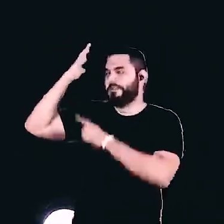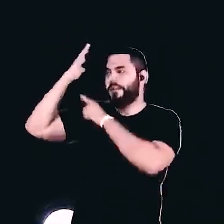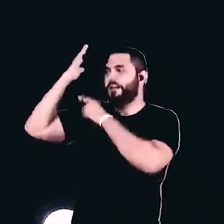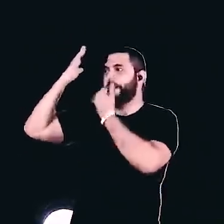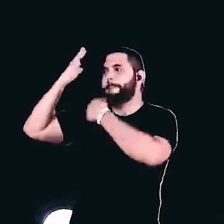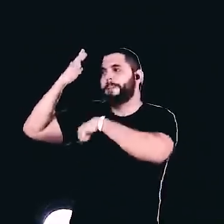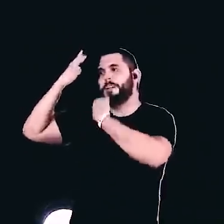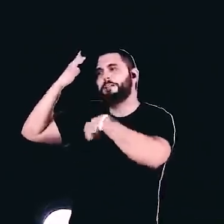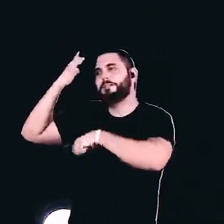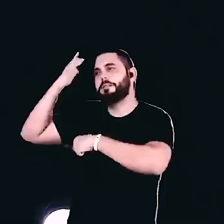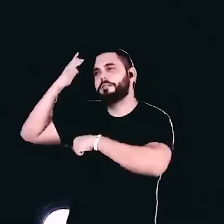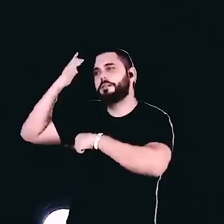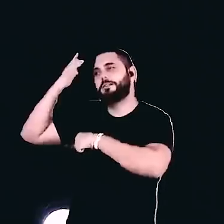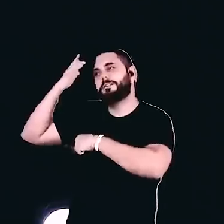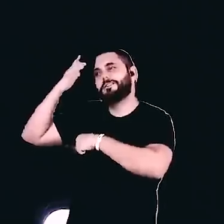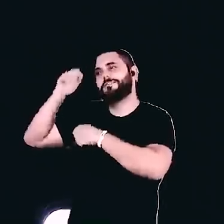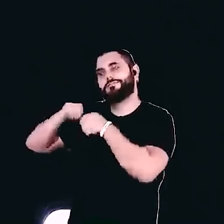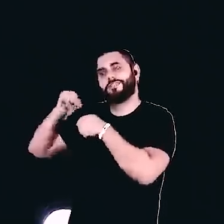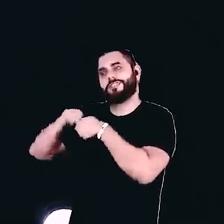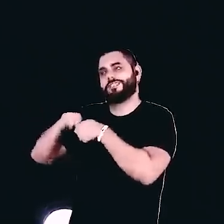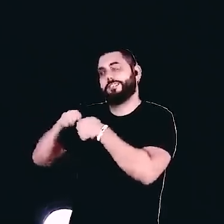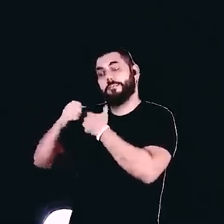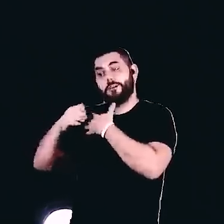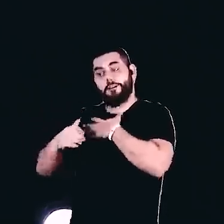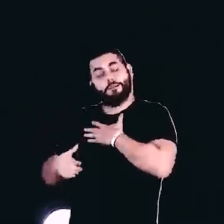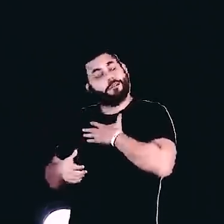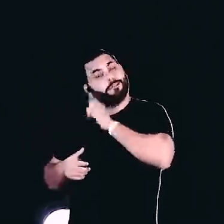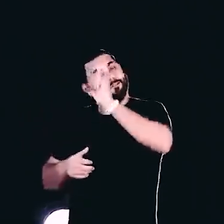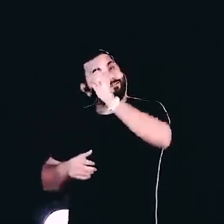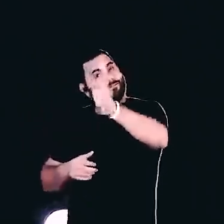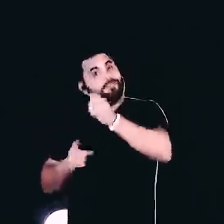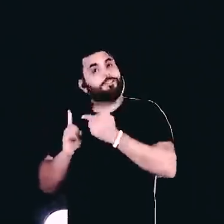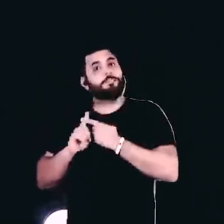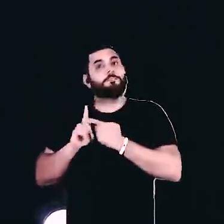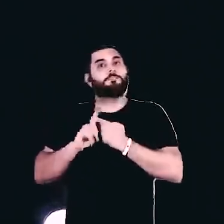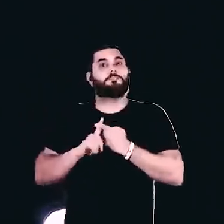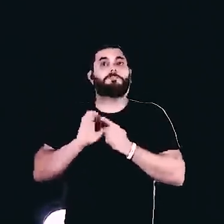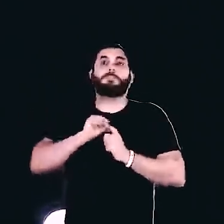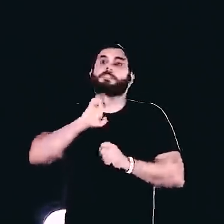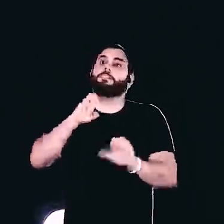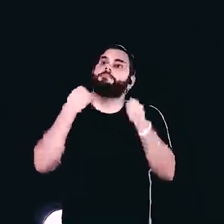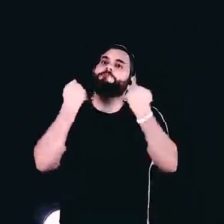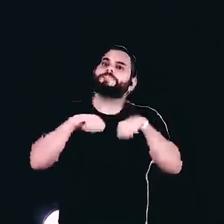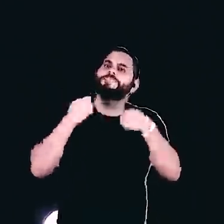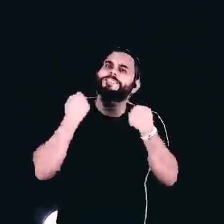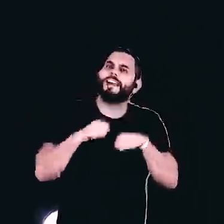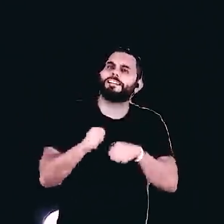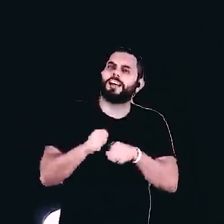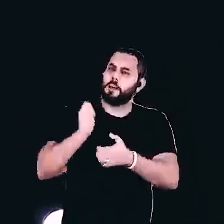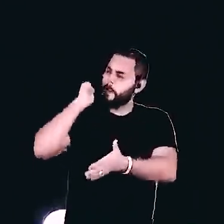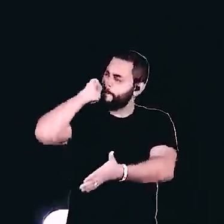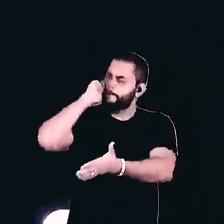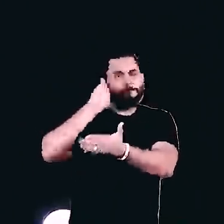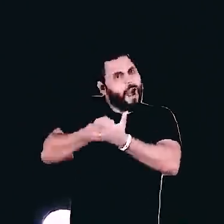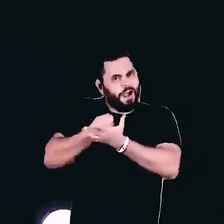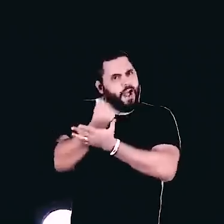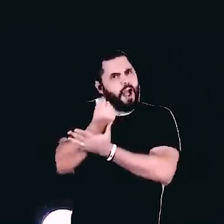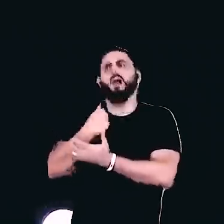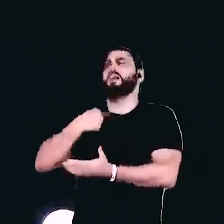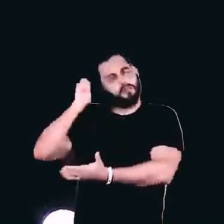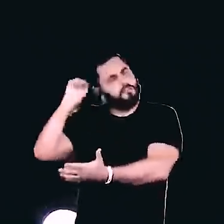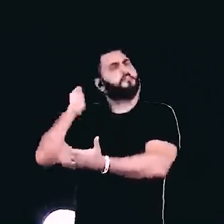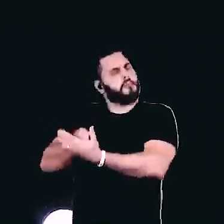um preço para mim e para você. Deixa eu te dizer uma coisa, se for necessário pagar, eu vou